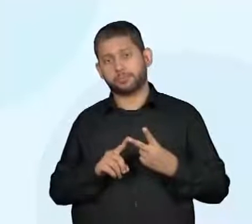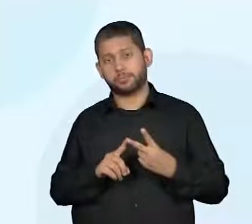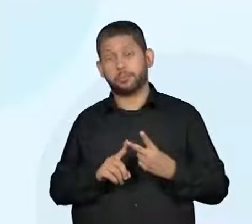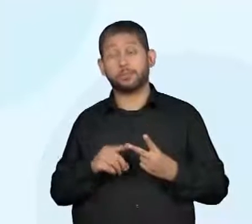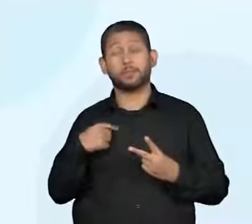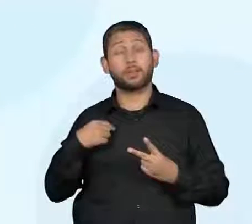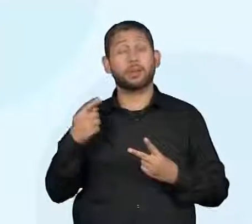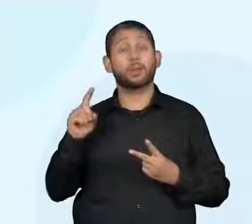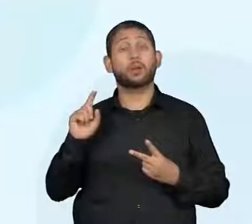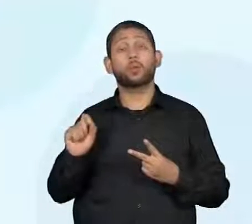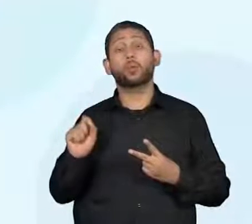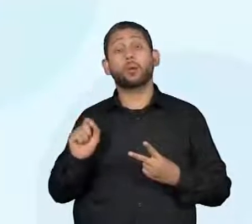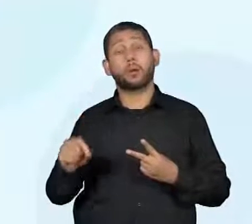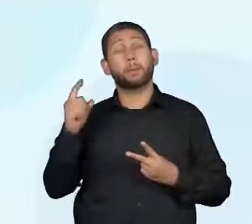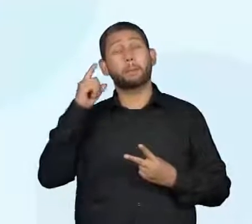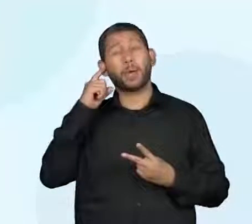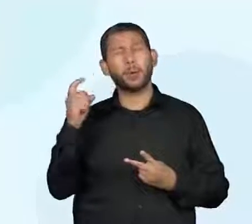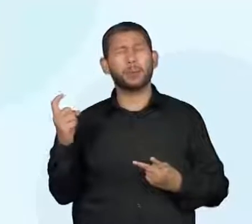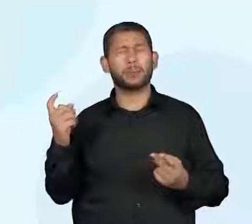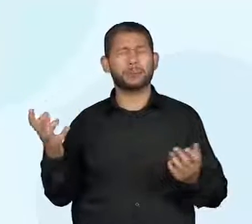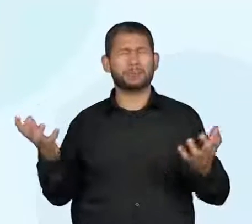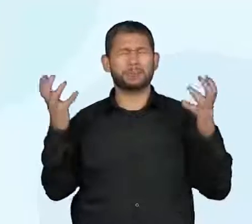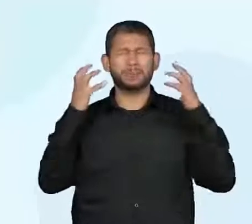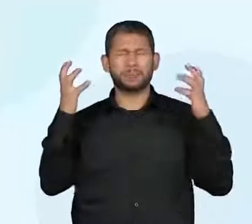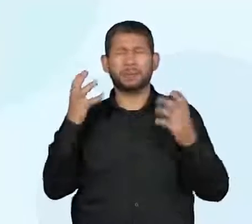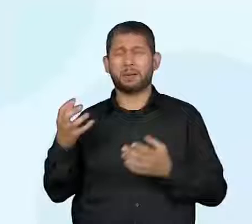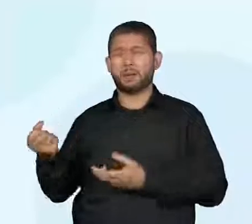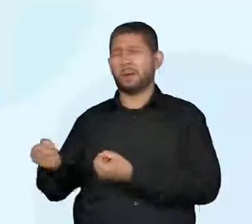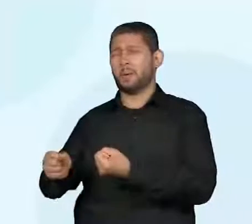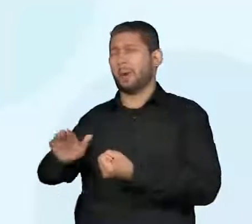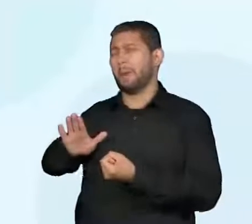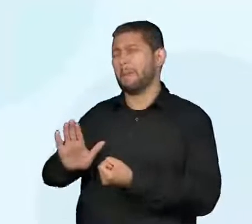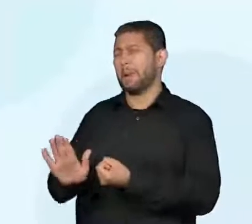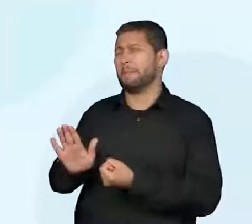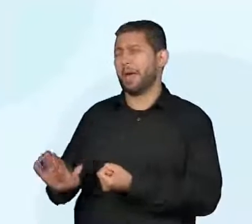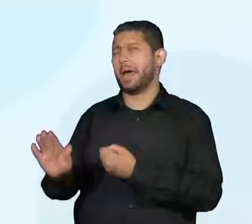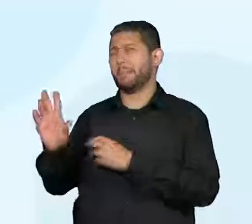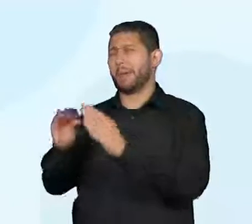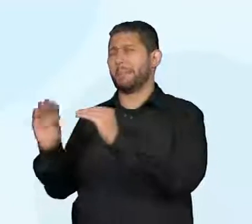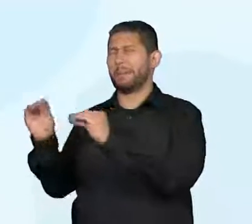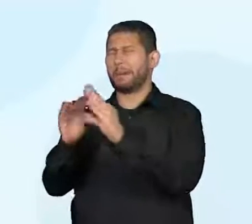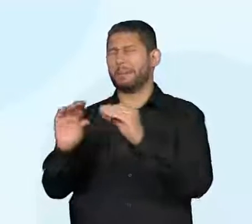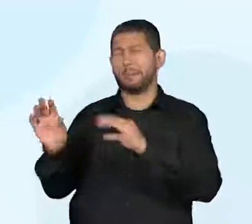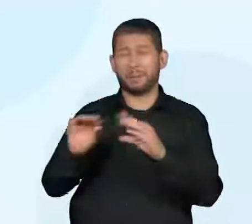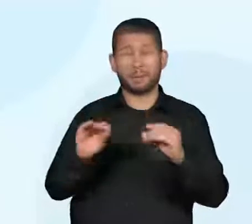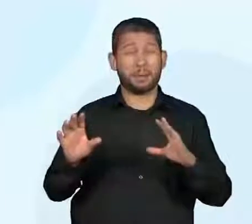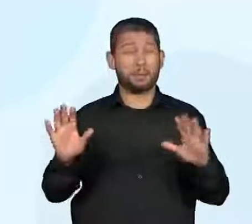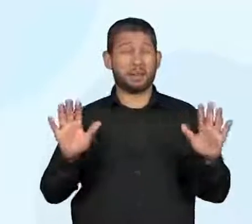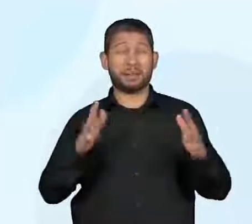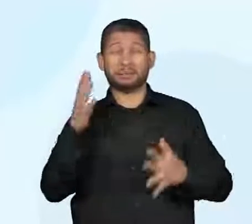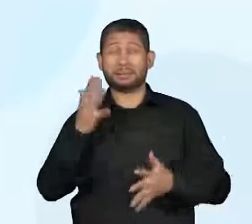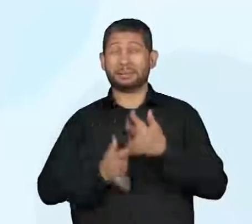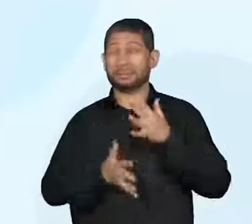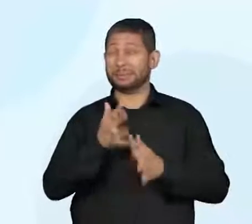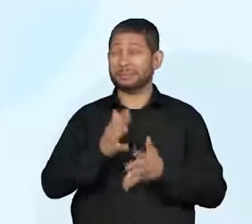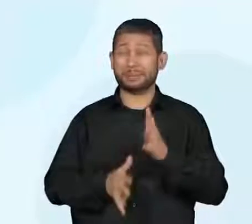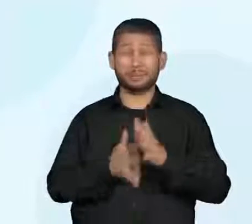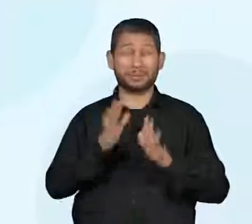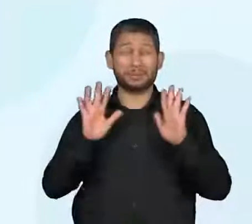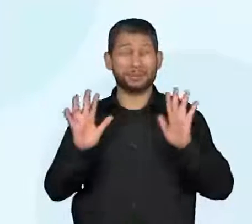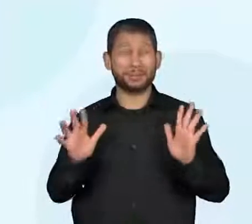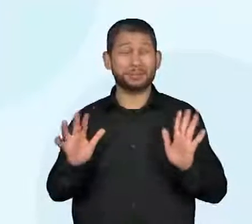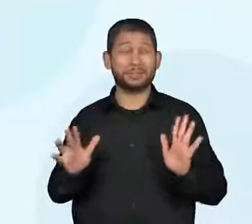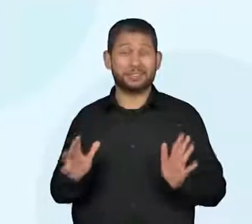tipo de poluição auditiva? Certamente, não é? Eu já estou Certamente. imaginando esses carros buzinando, as pessoas